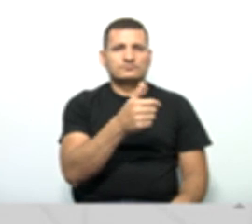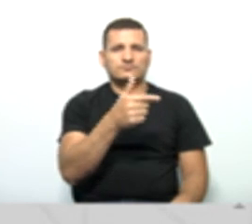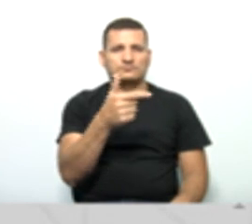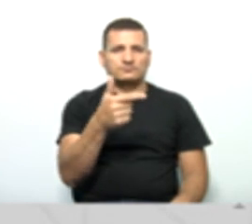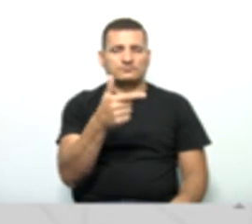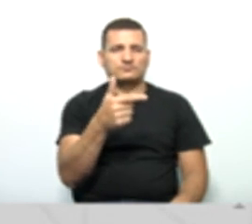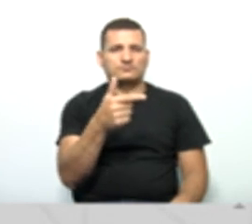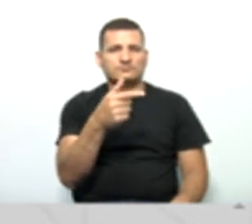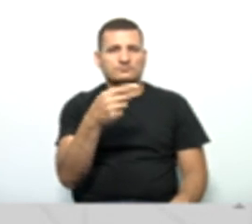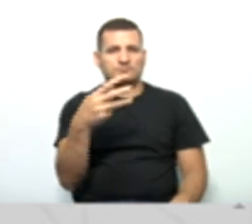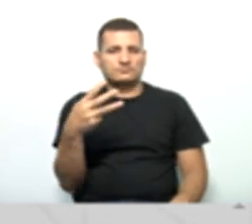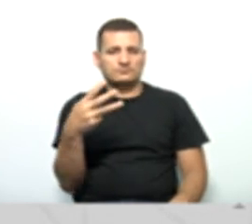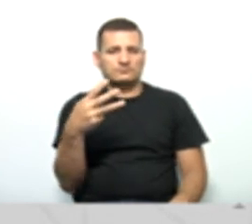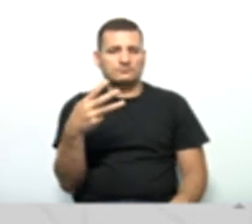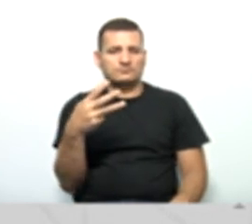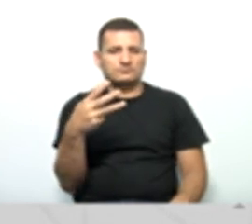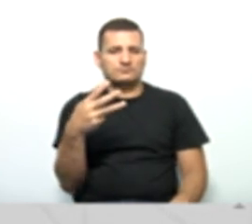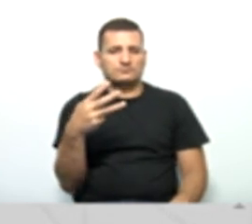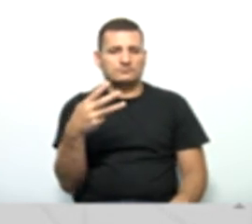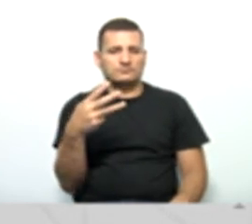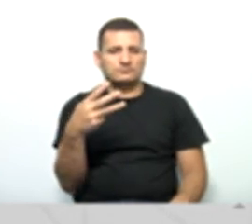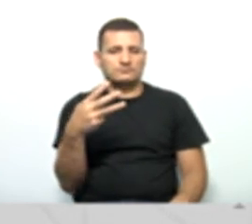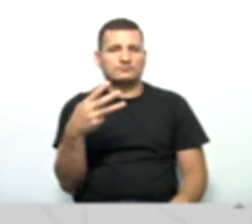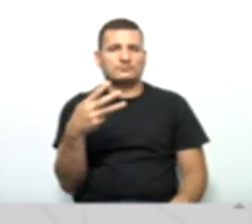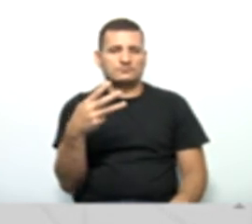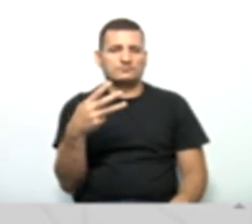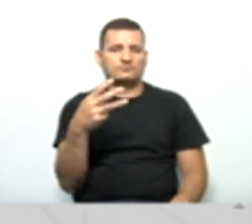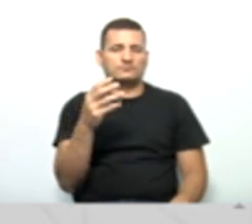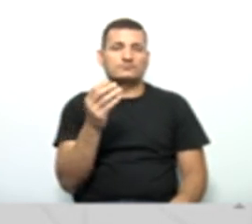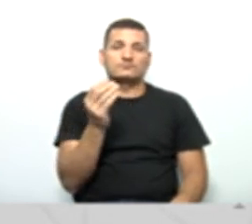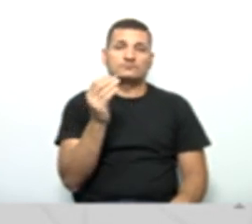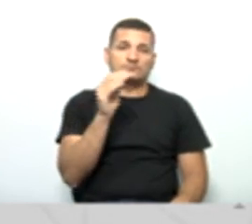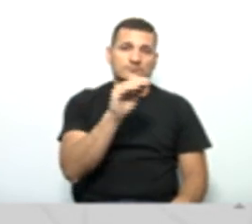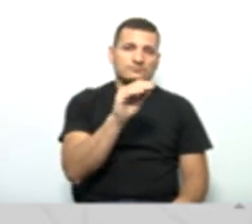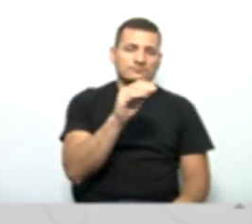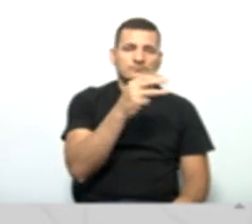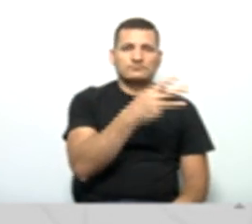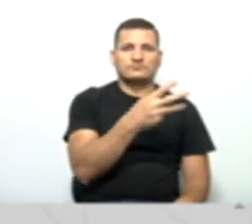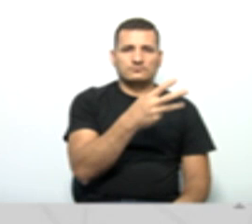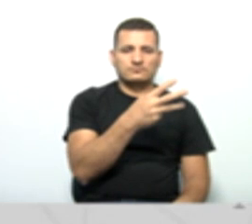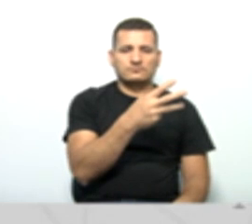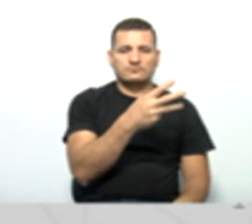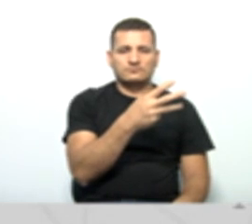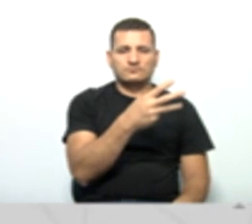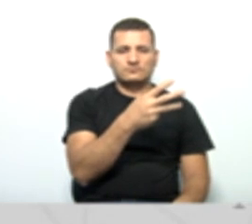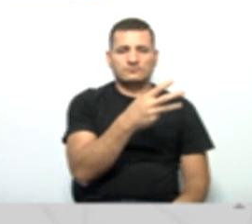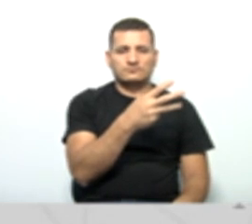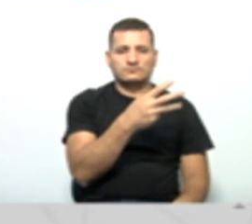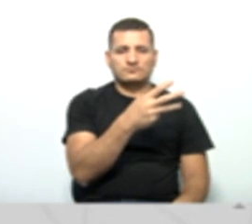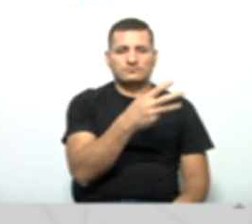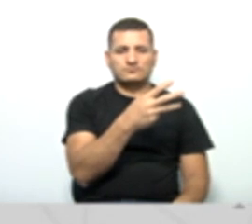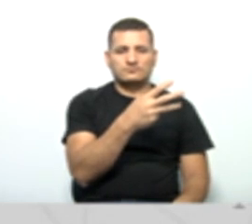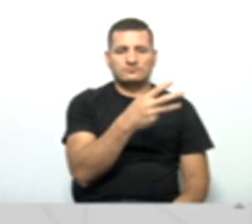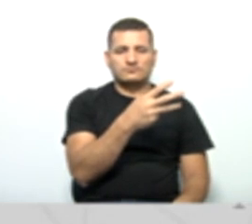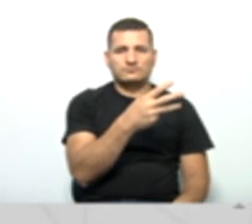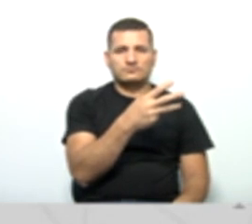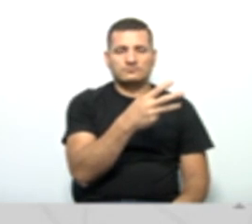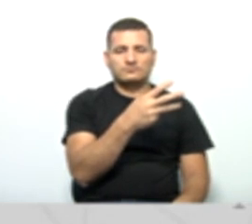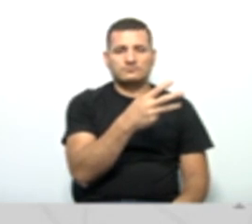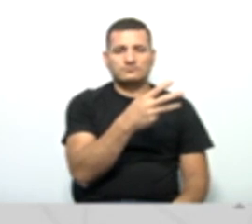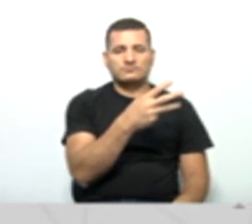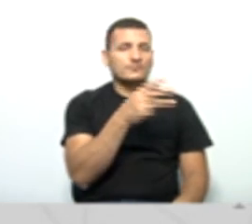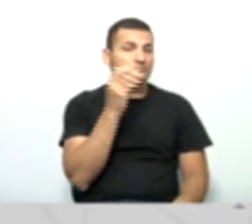ele vai colocar 3 aqui. Ele vai botar o número 3, porque o len conta. Ele verifica na lista quanto que tem e coloca